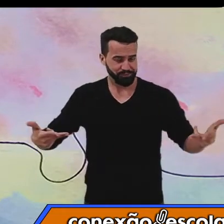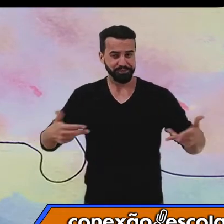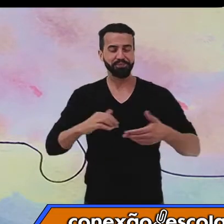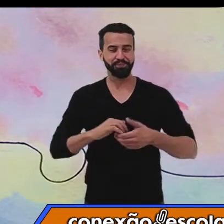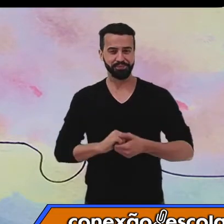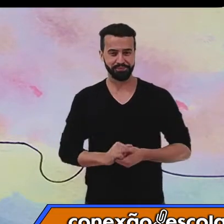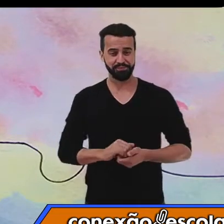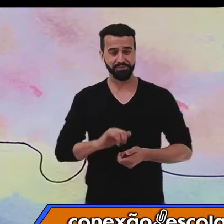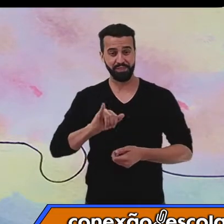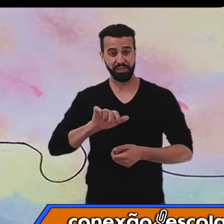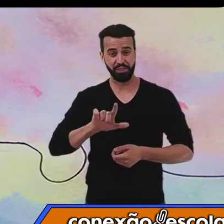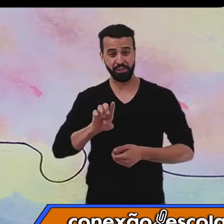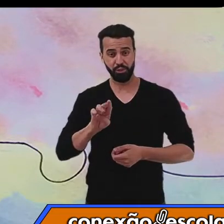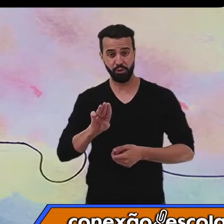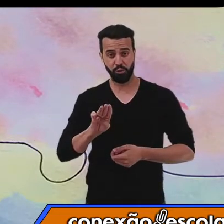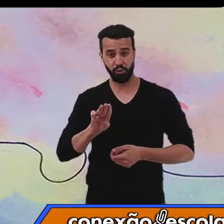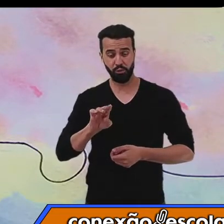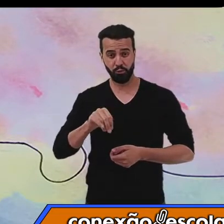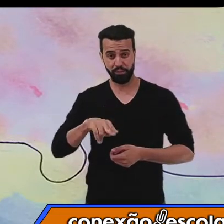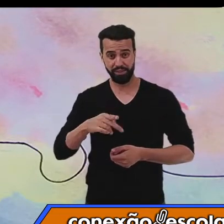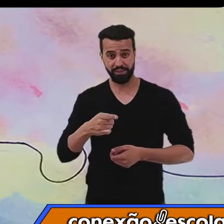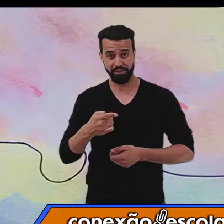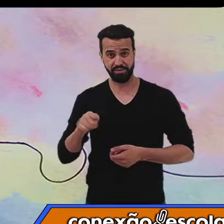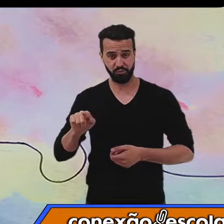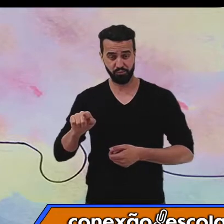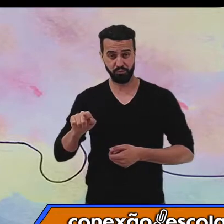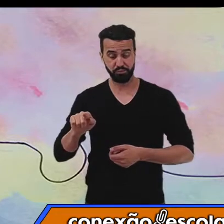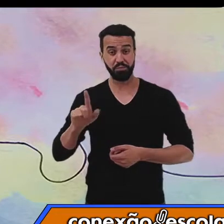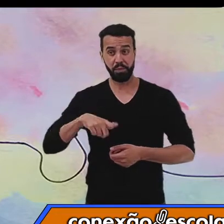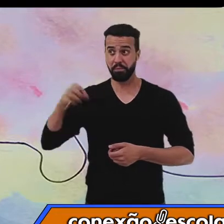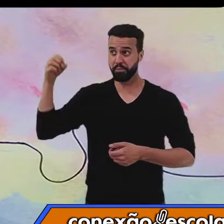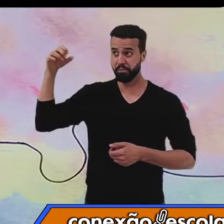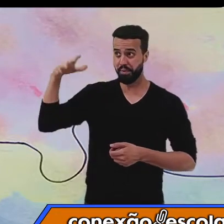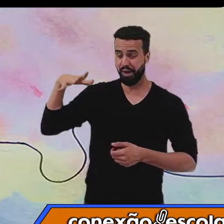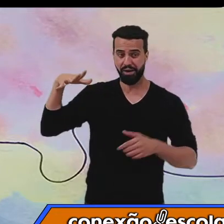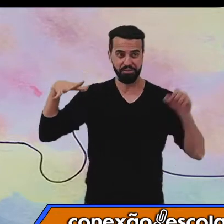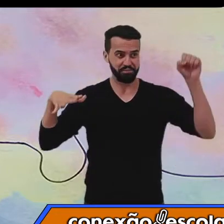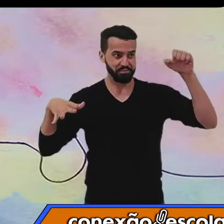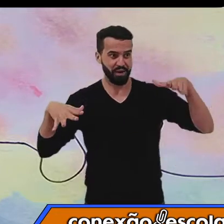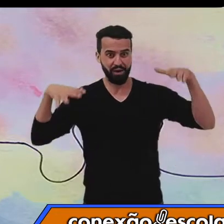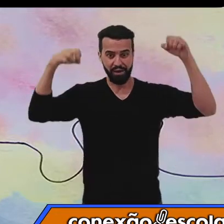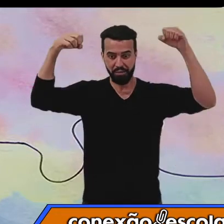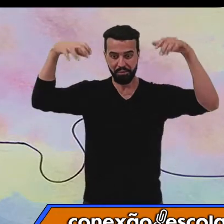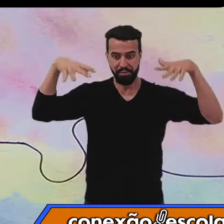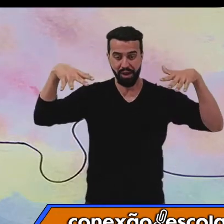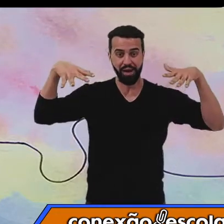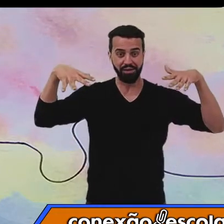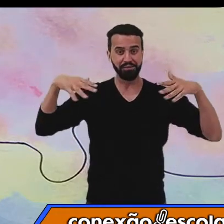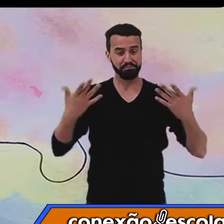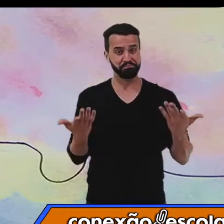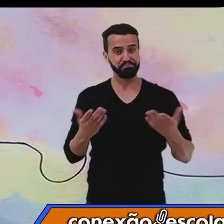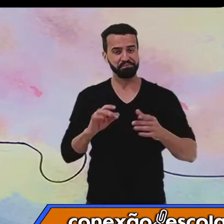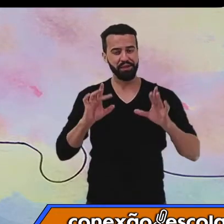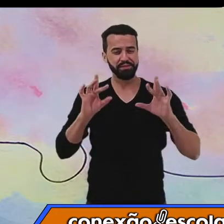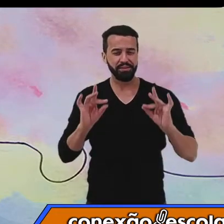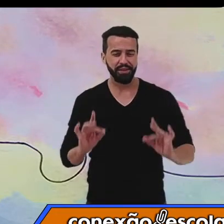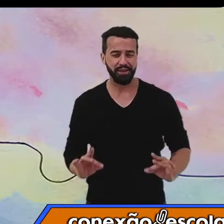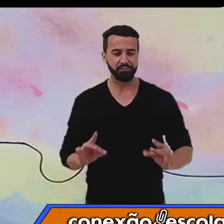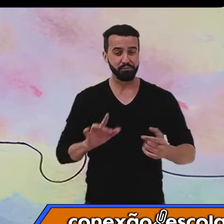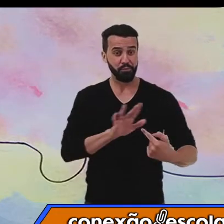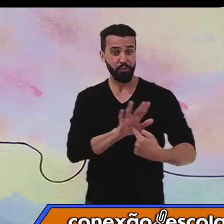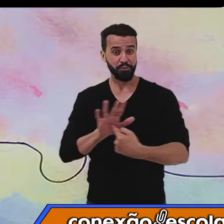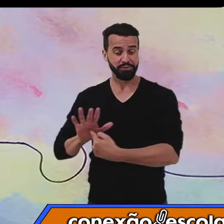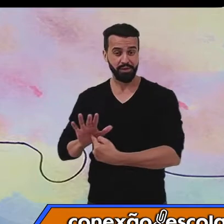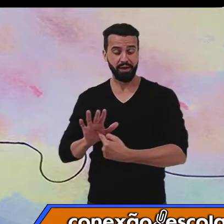Iluminação. A iluminação pode dar ênfase a certos aspectos do cenário. Pode